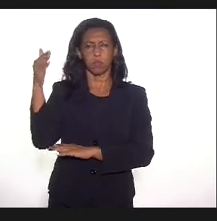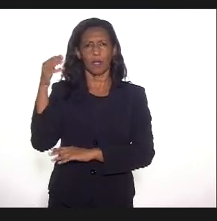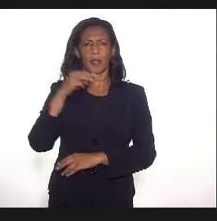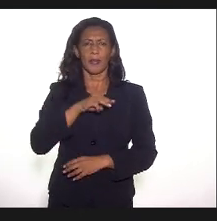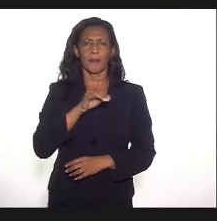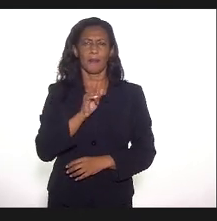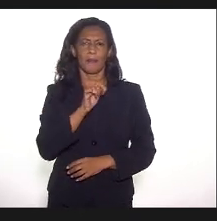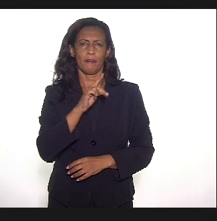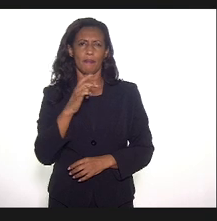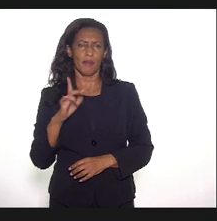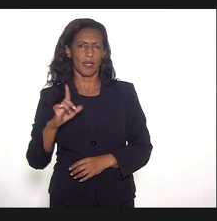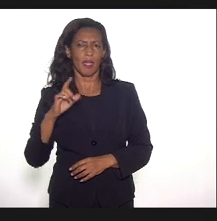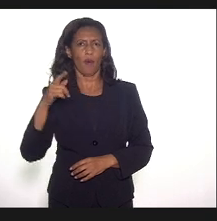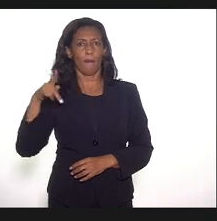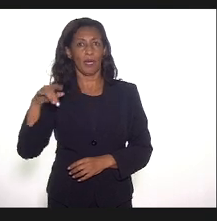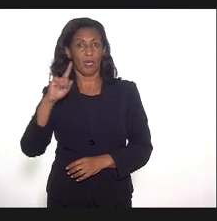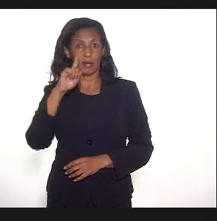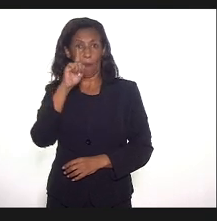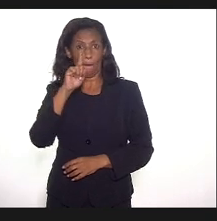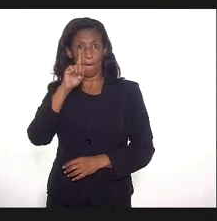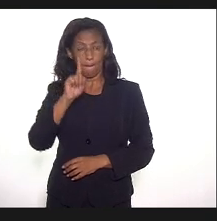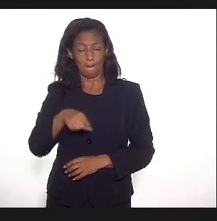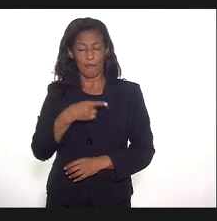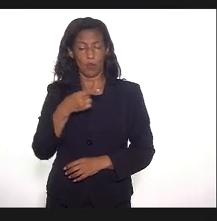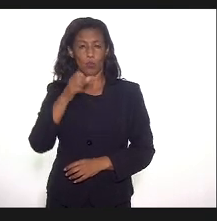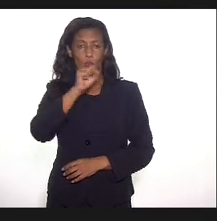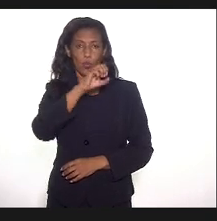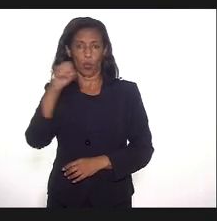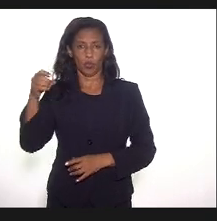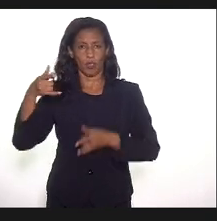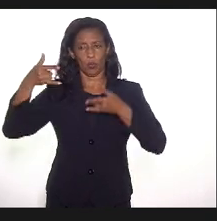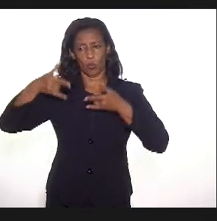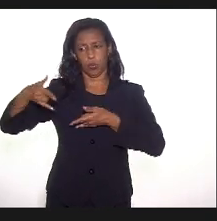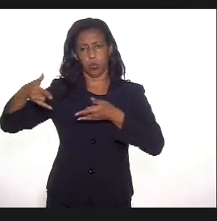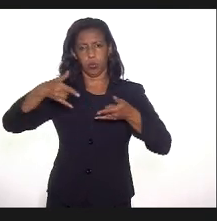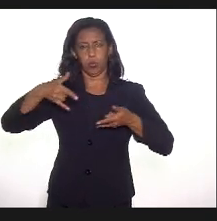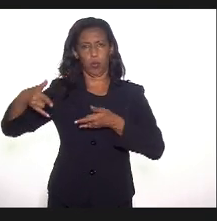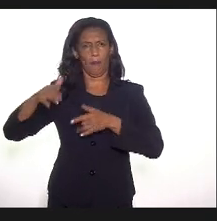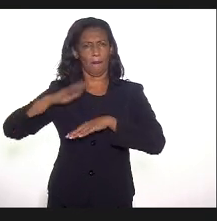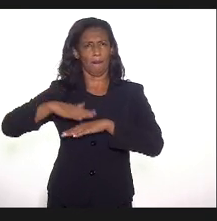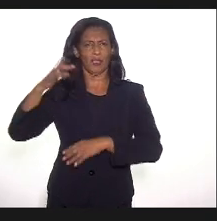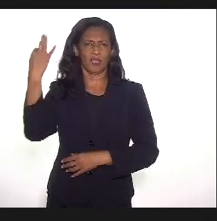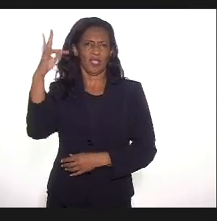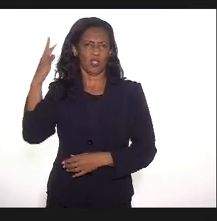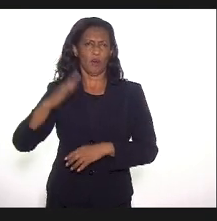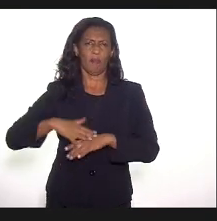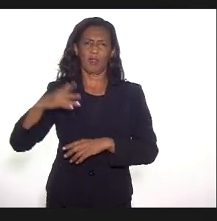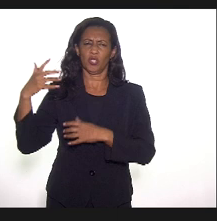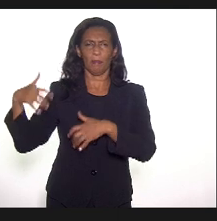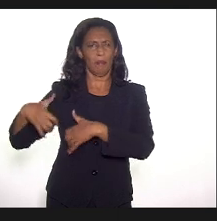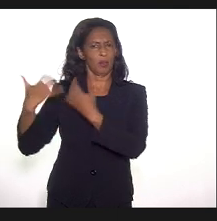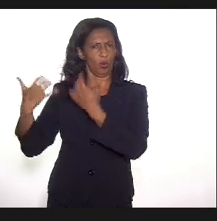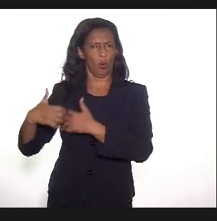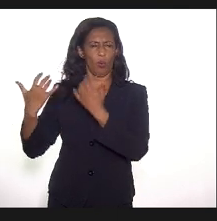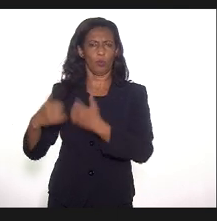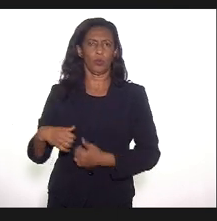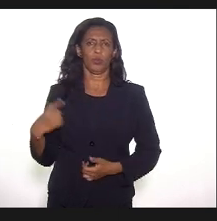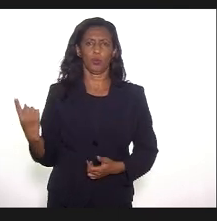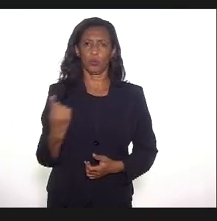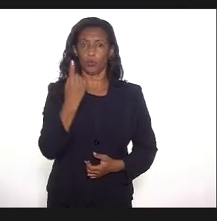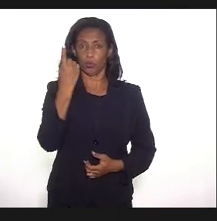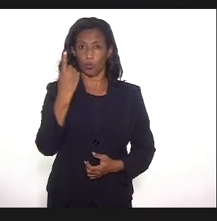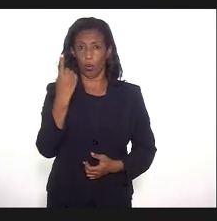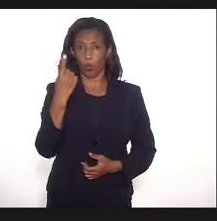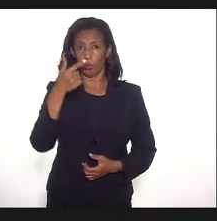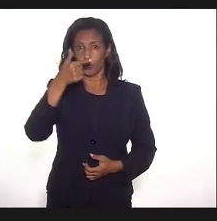Pereira, que são 1.800 leitos. É mais do que Teresópolis, é mais do que Petrópolis, para você ter uma ideia. Só uma rede